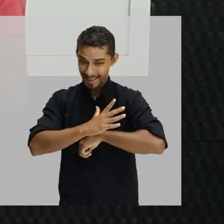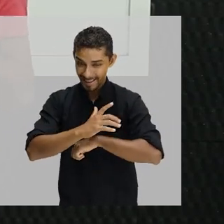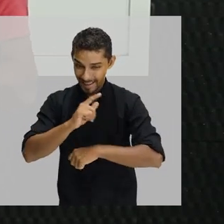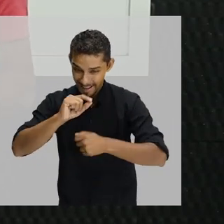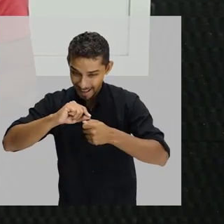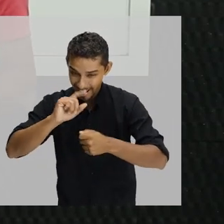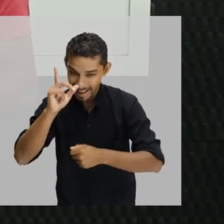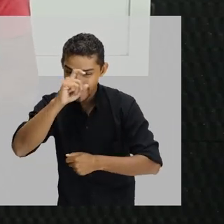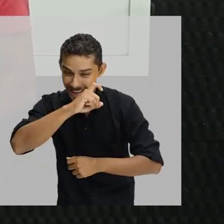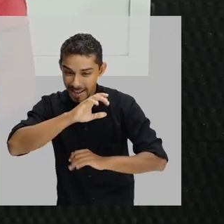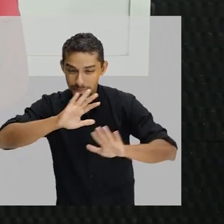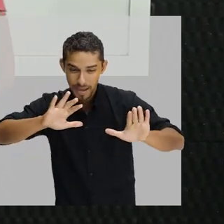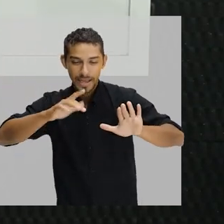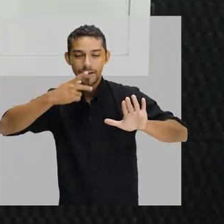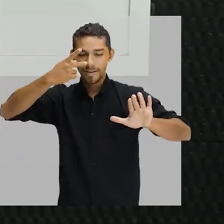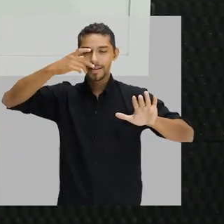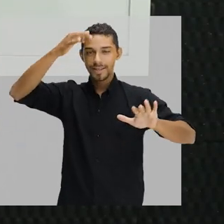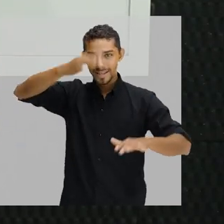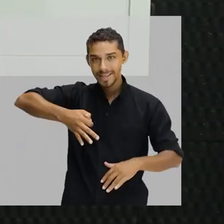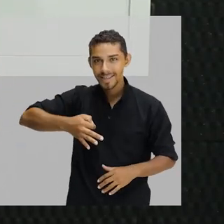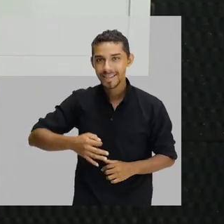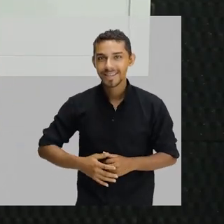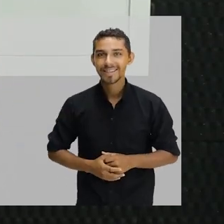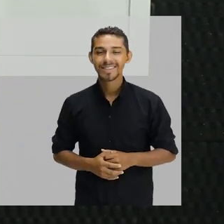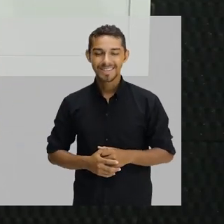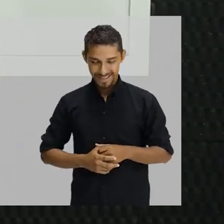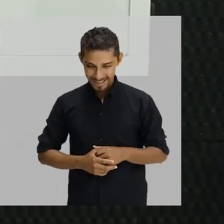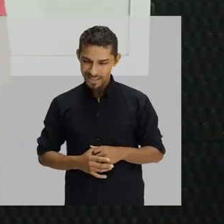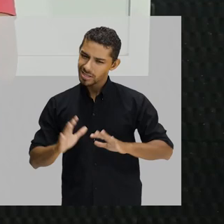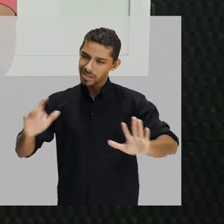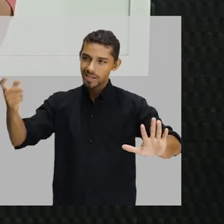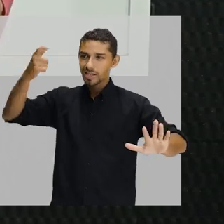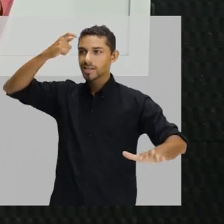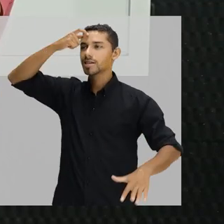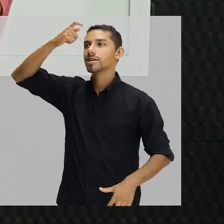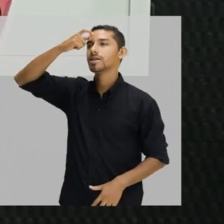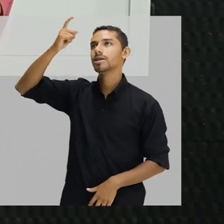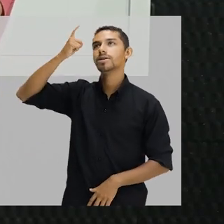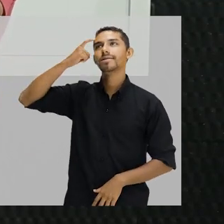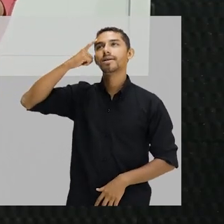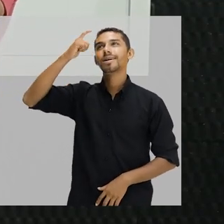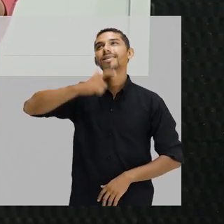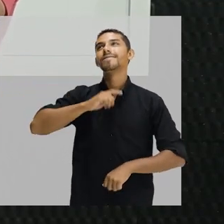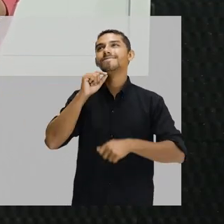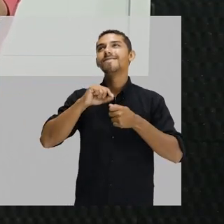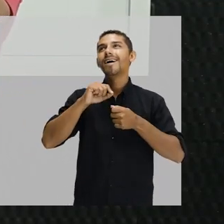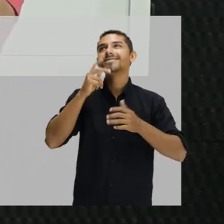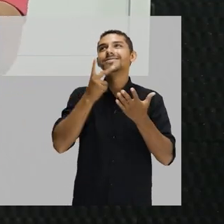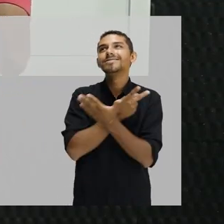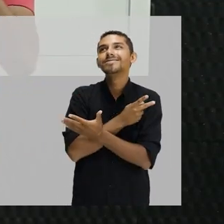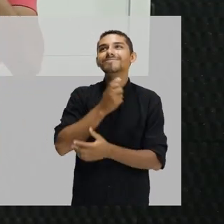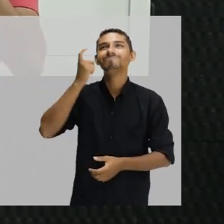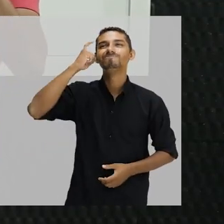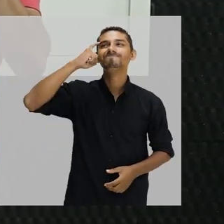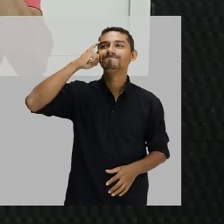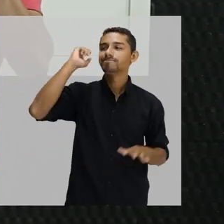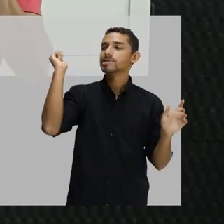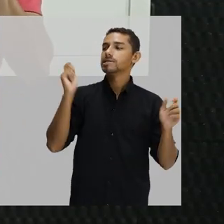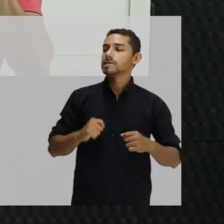separar todo mundo sabe. Aí isso deveria apelar à nossa consciência, porque quando a gente faz alguma coisa errada, o que que acontece?